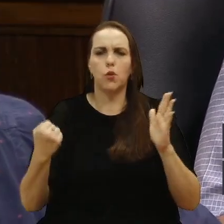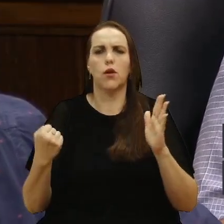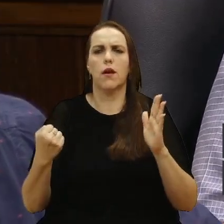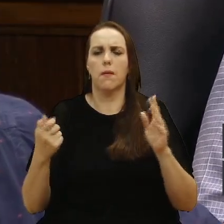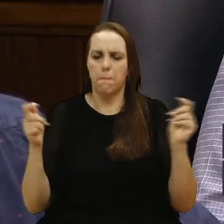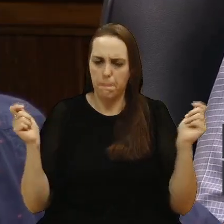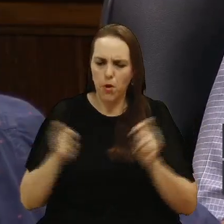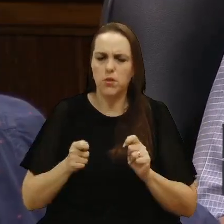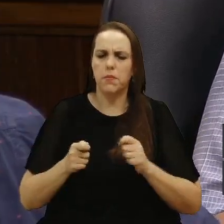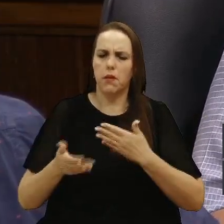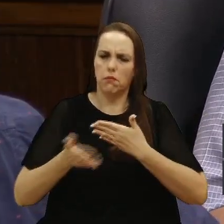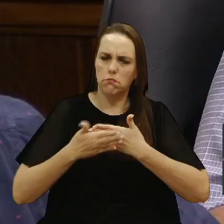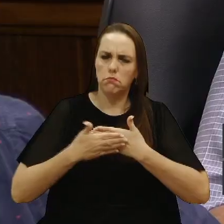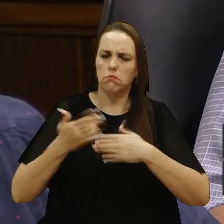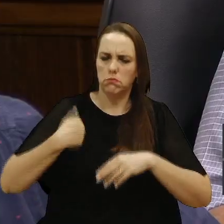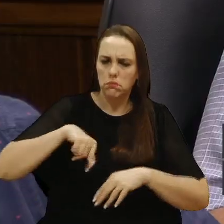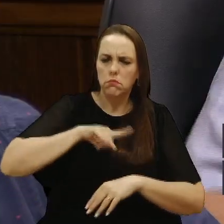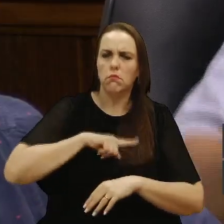nós ficarmos